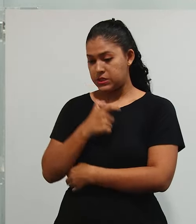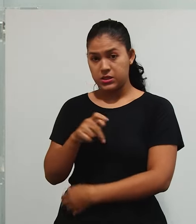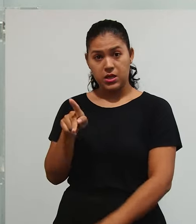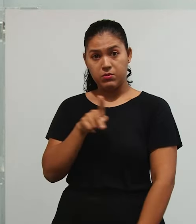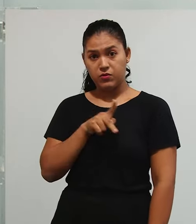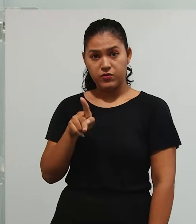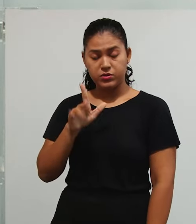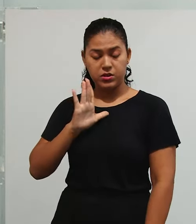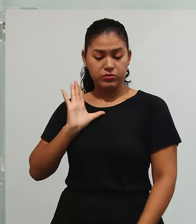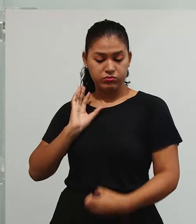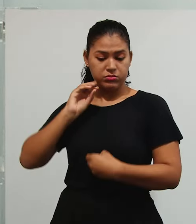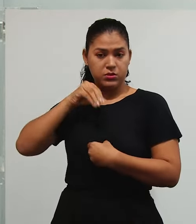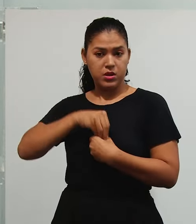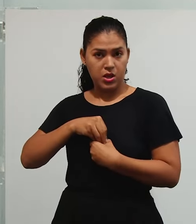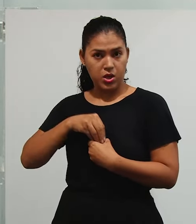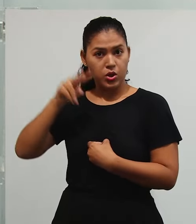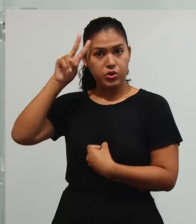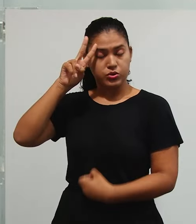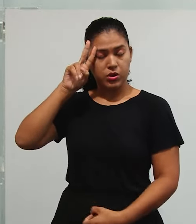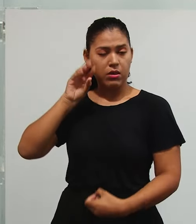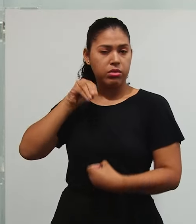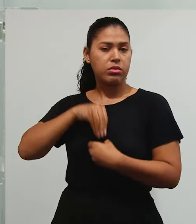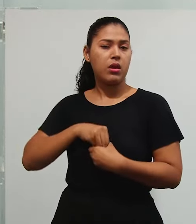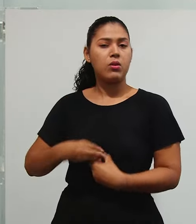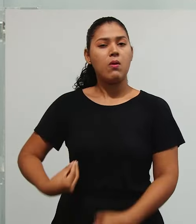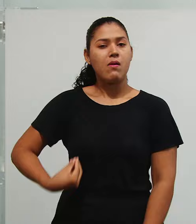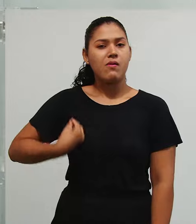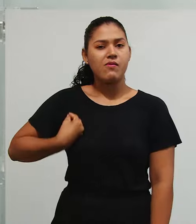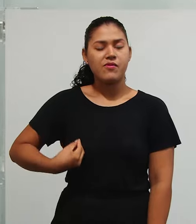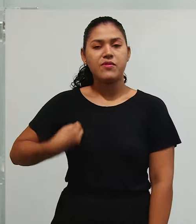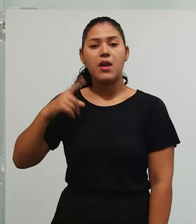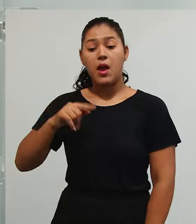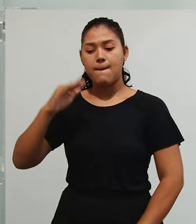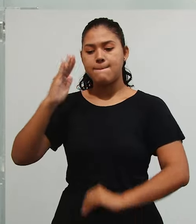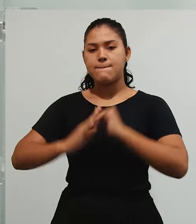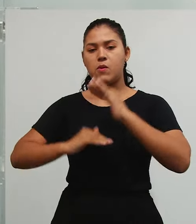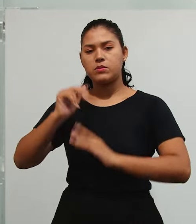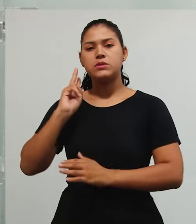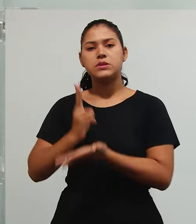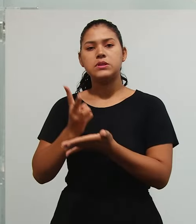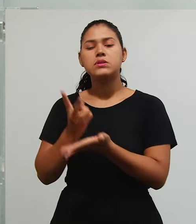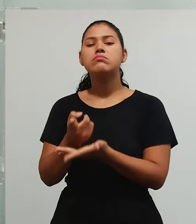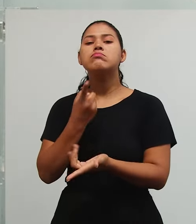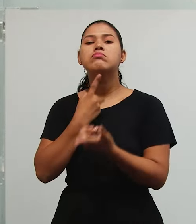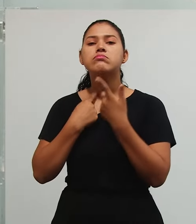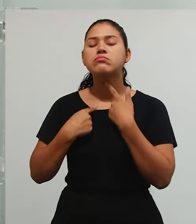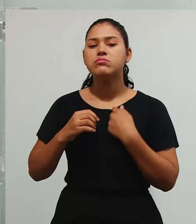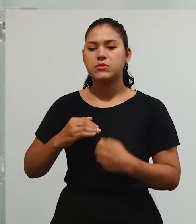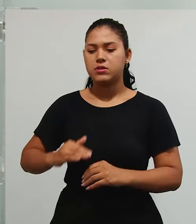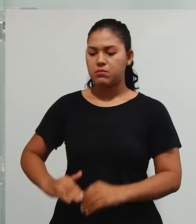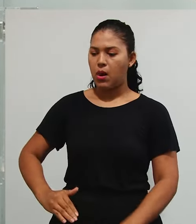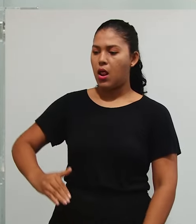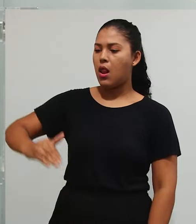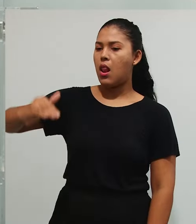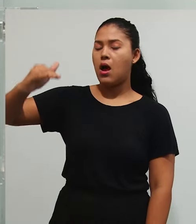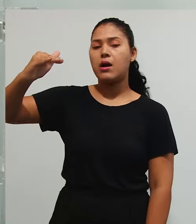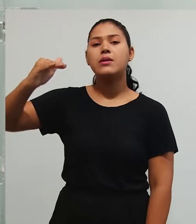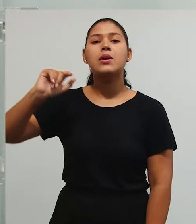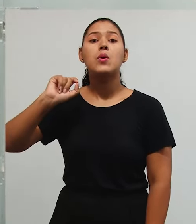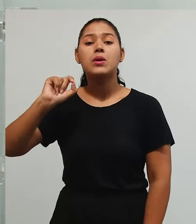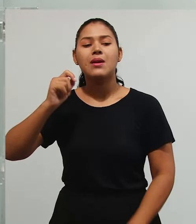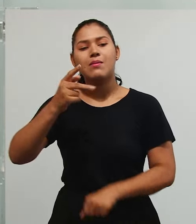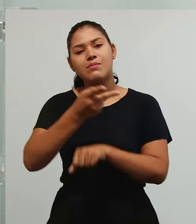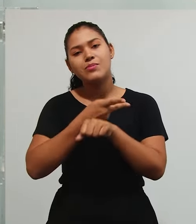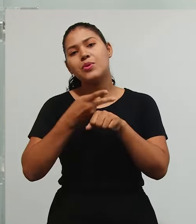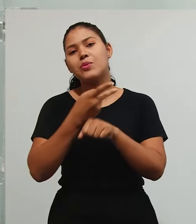faz parte da vida dele, é uma profissão que ele sempre quis. E aí você vai resgatar lá em Sociologia algum texto que você tenha